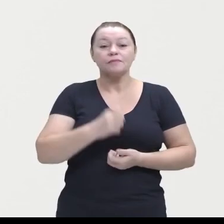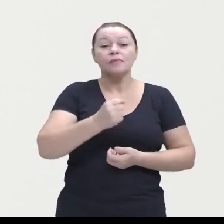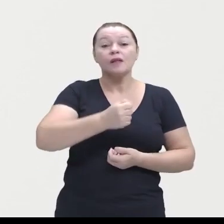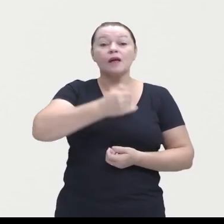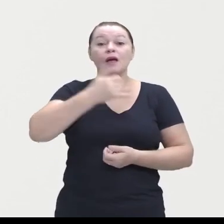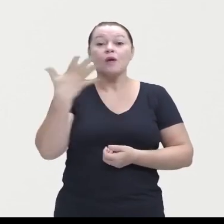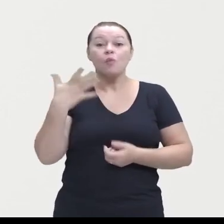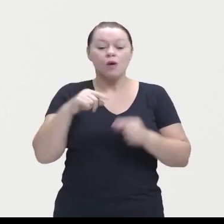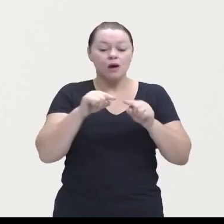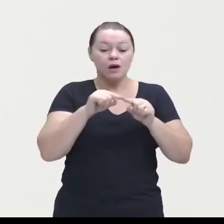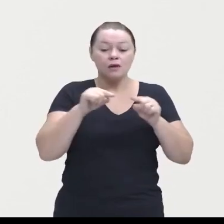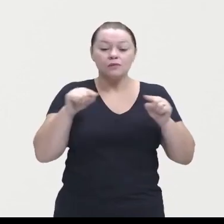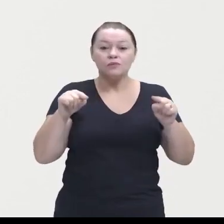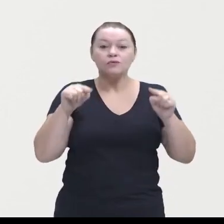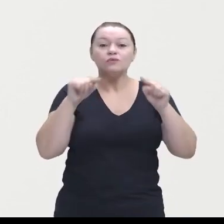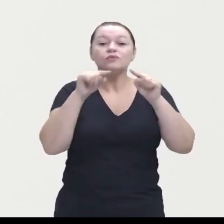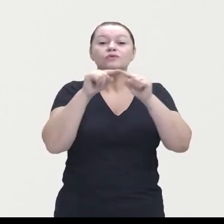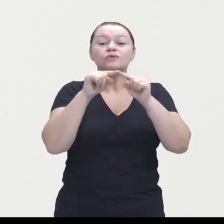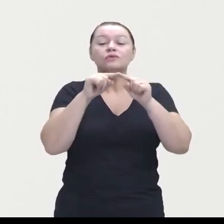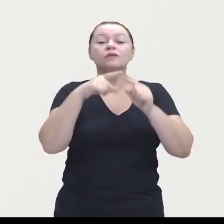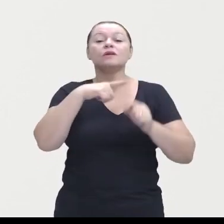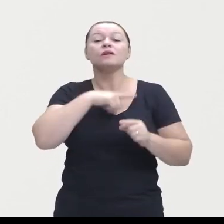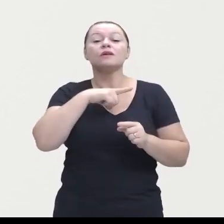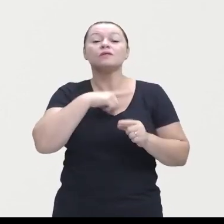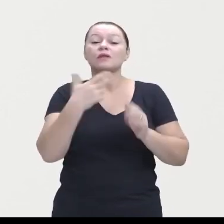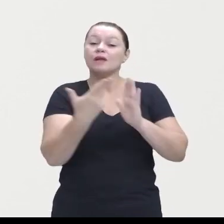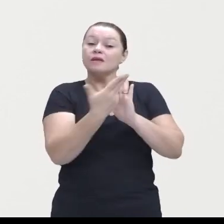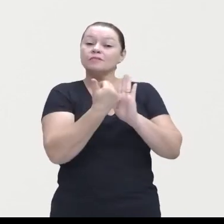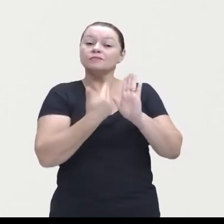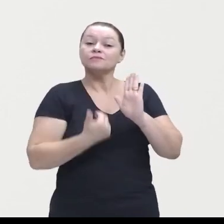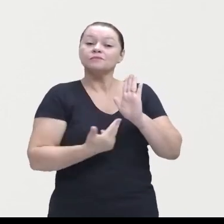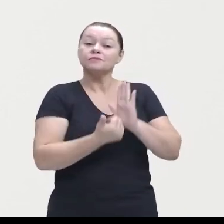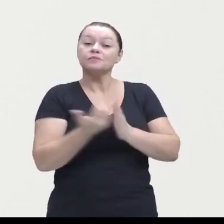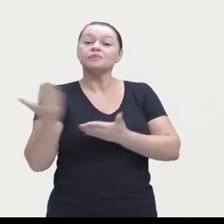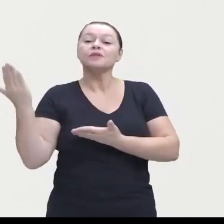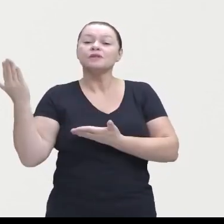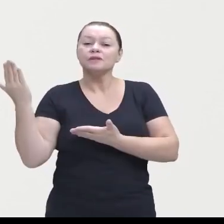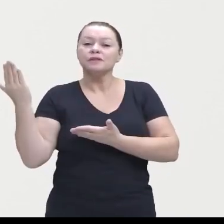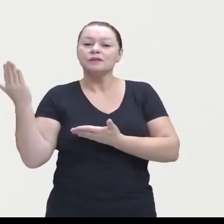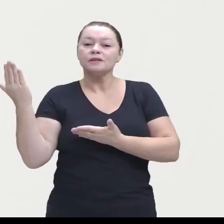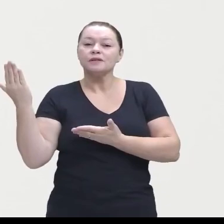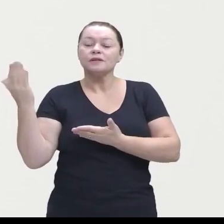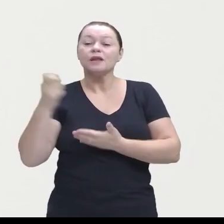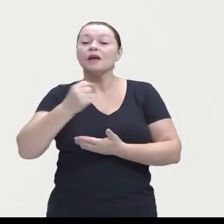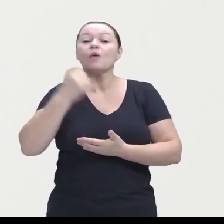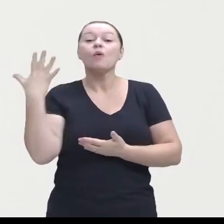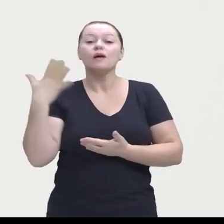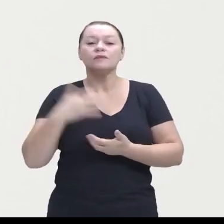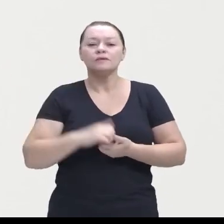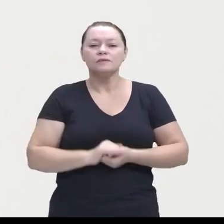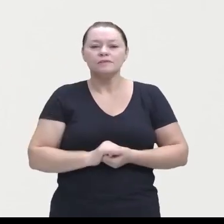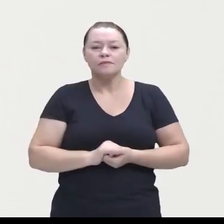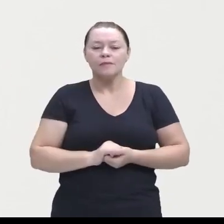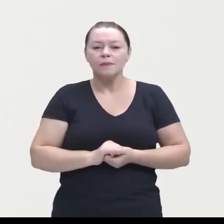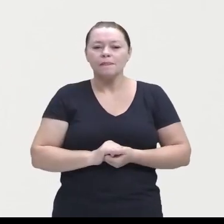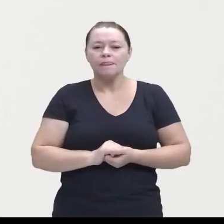Quantos triângulos há na figura? 1,